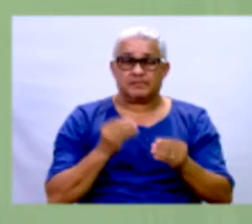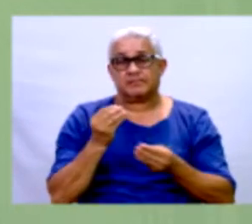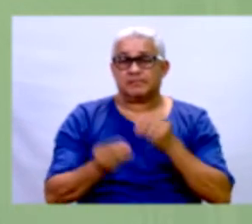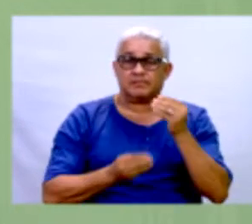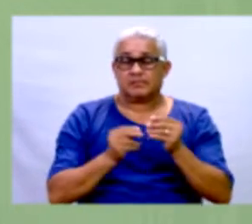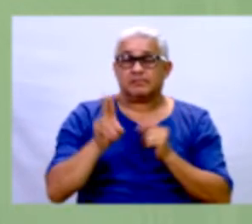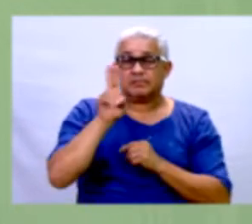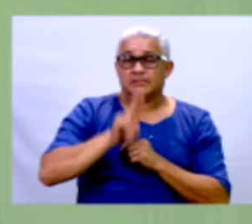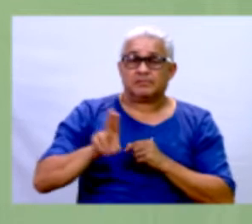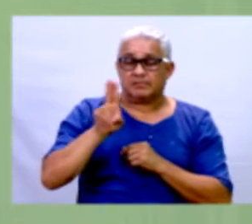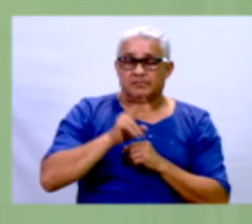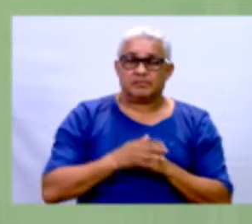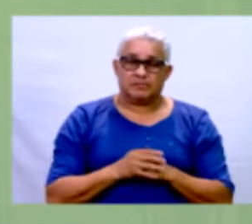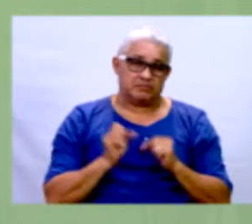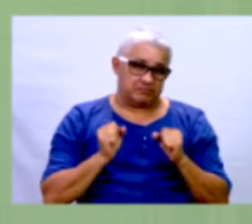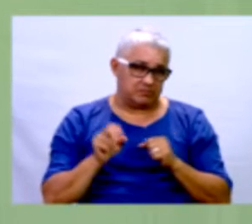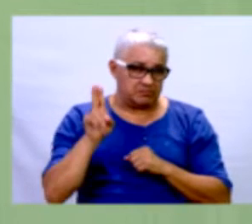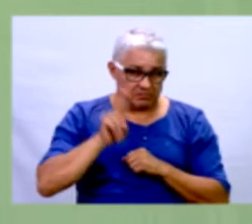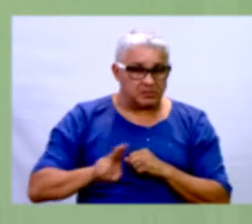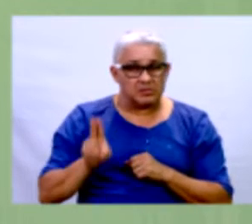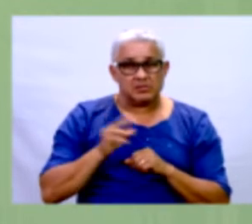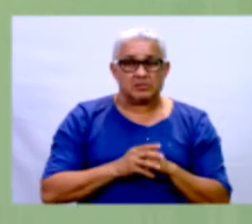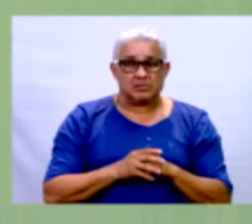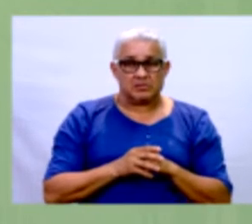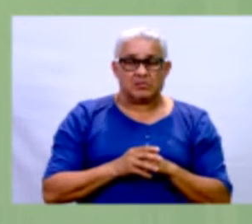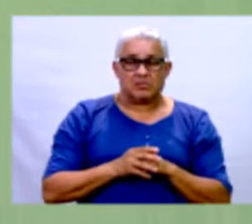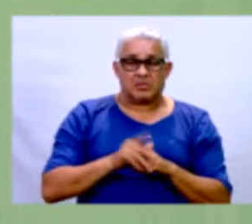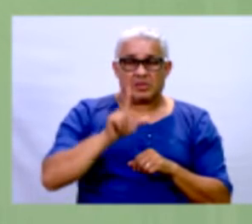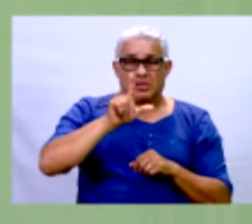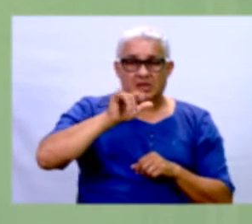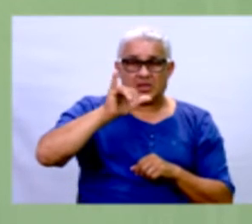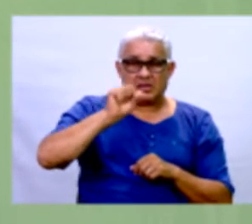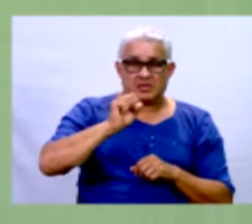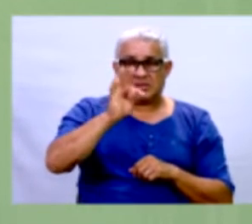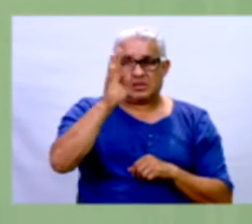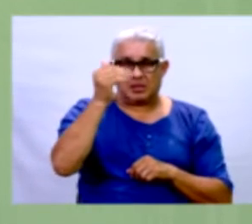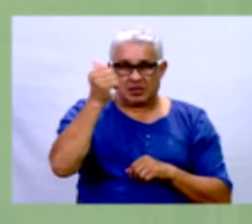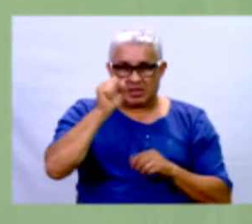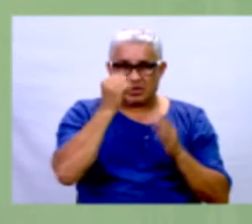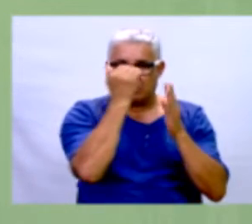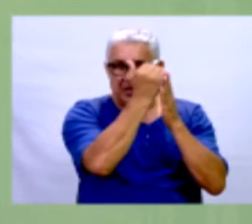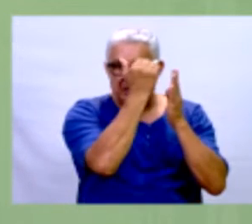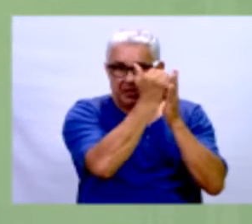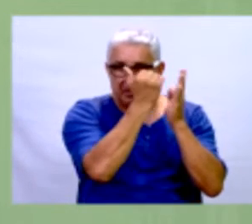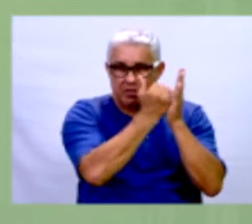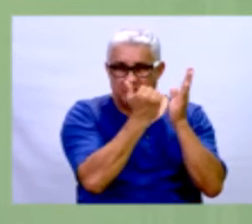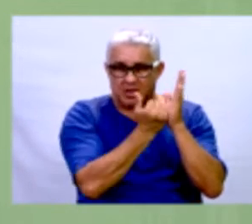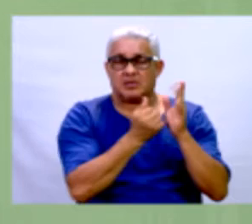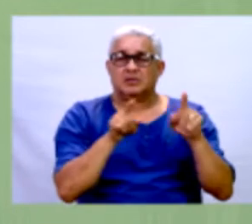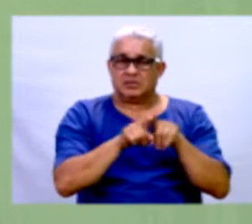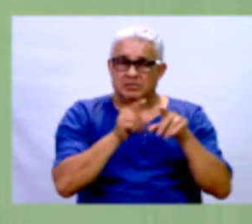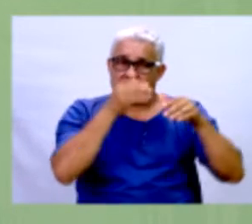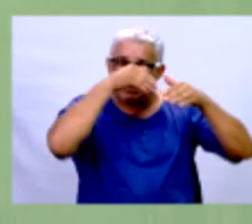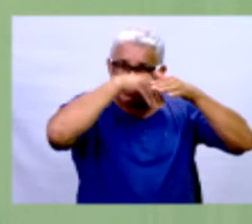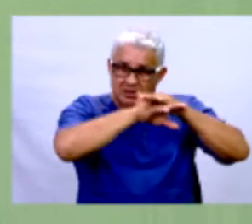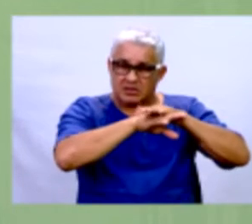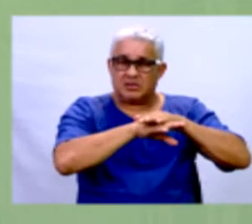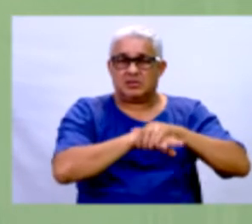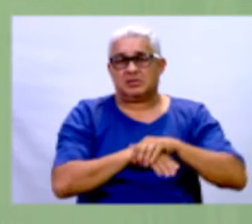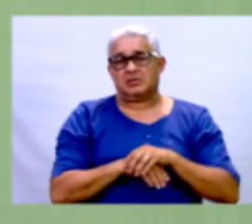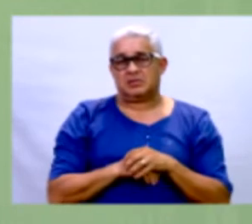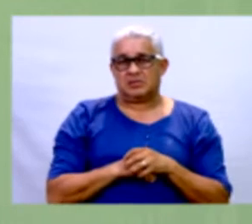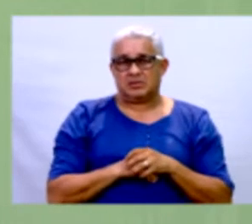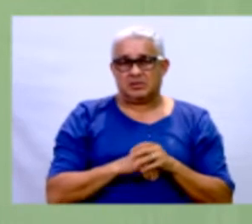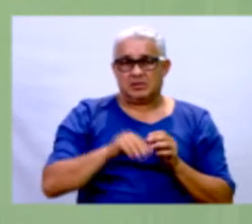ser utilizado, né? Então ele pode ser utilizado em formato de listas, né? Listas identificadas, pode ser o armazenamento num estilo